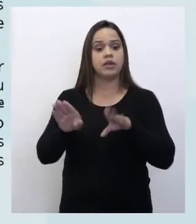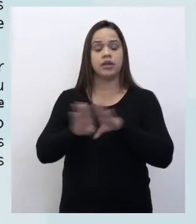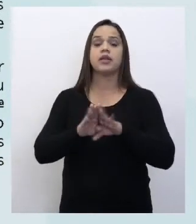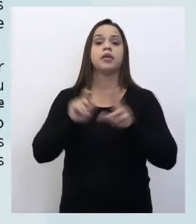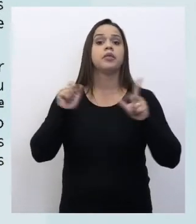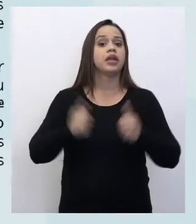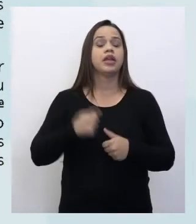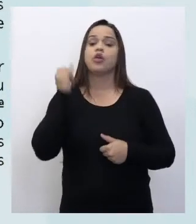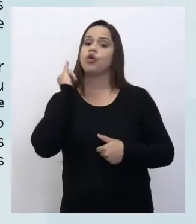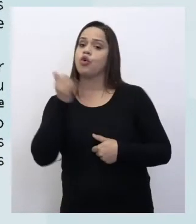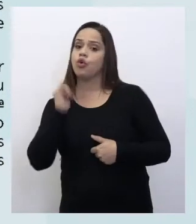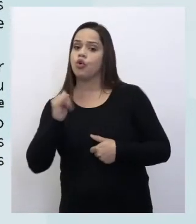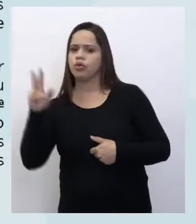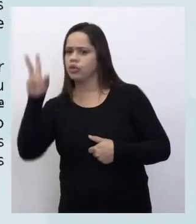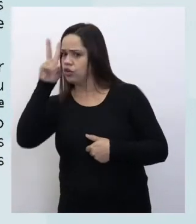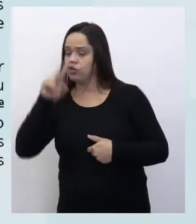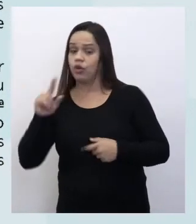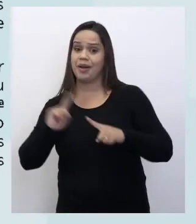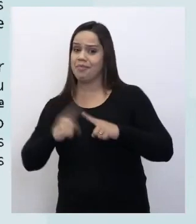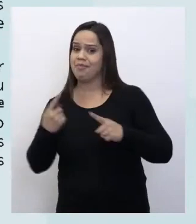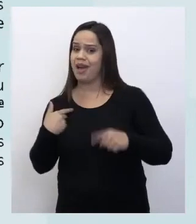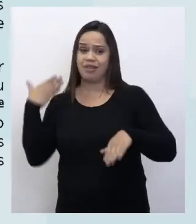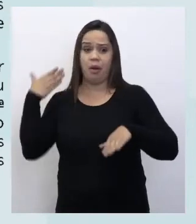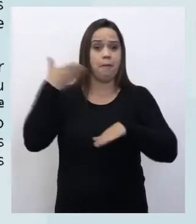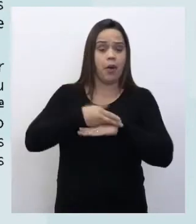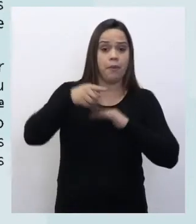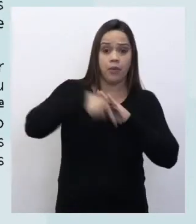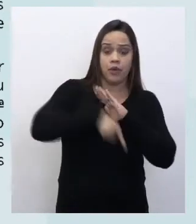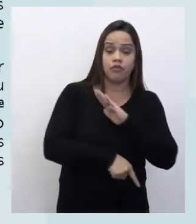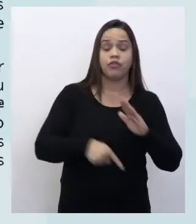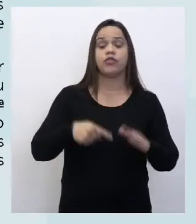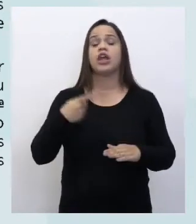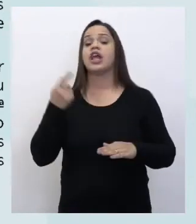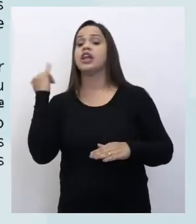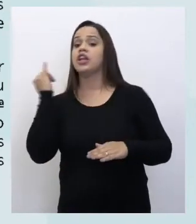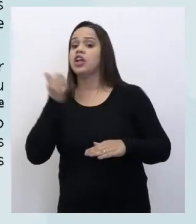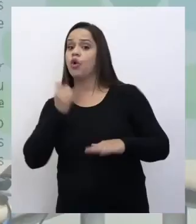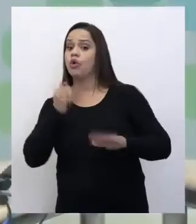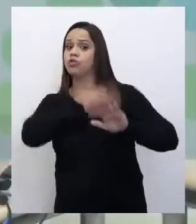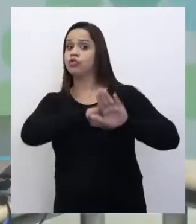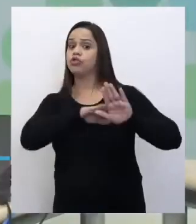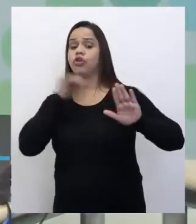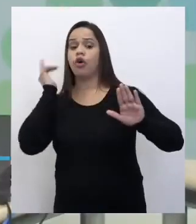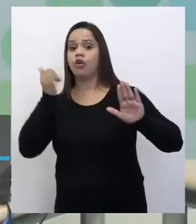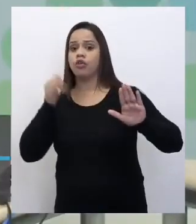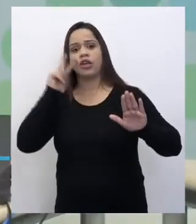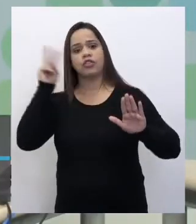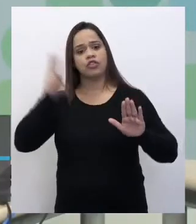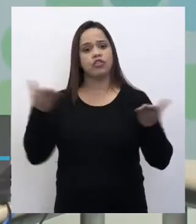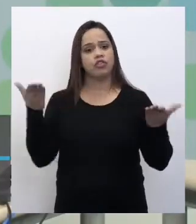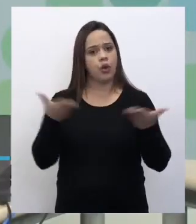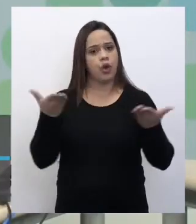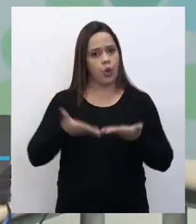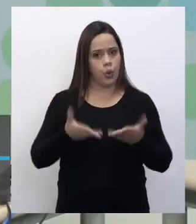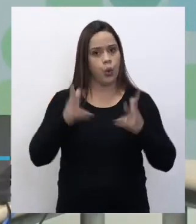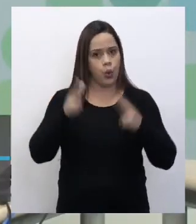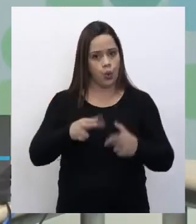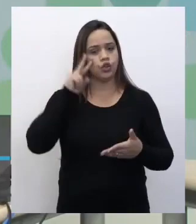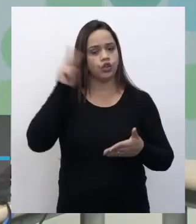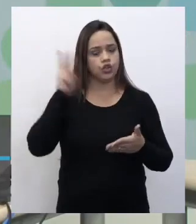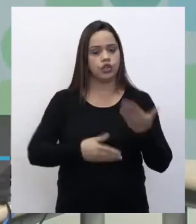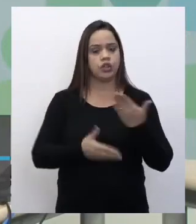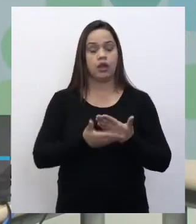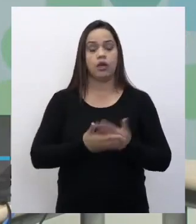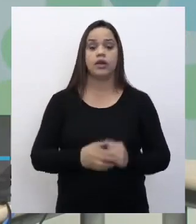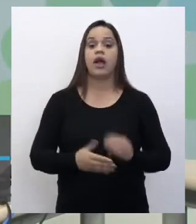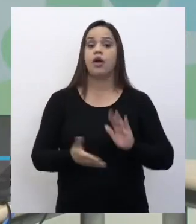no cérebro ou no coração das personagens. Conta a história do lado de fora, que é o que a gente viu com o narrador de hoje, certo? Agora, a proposta